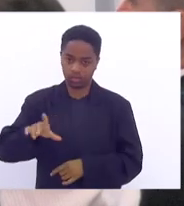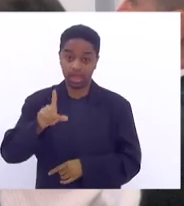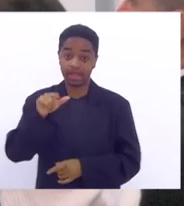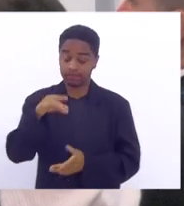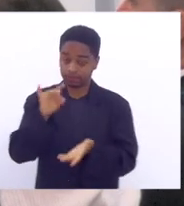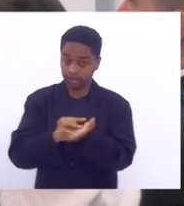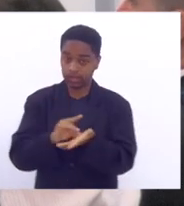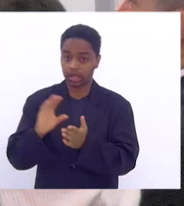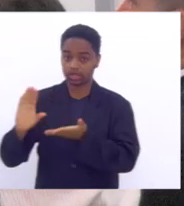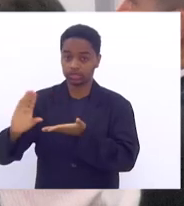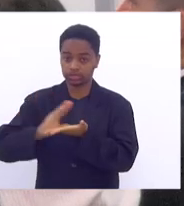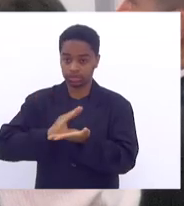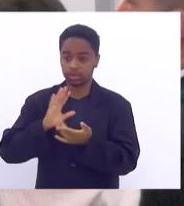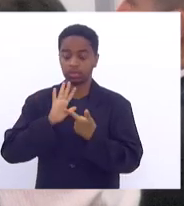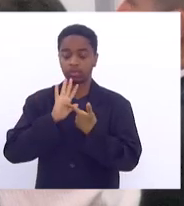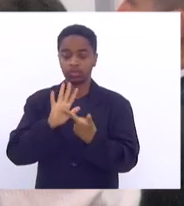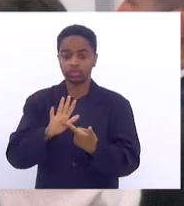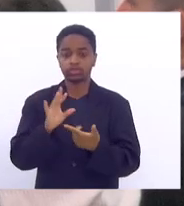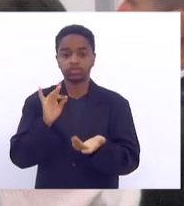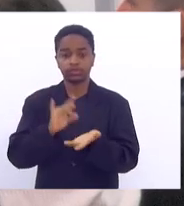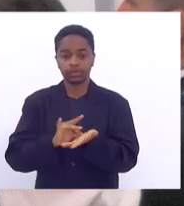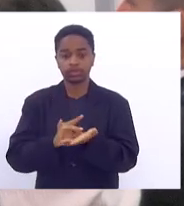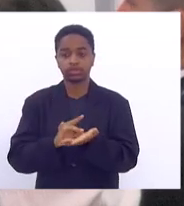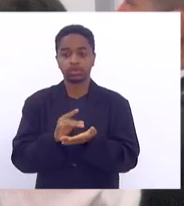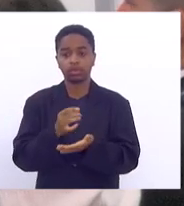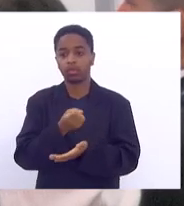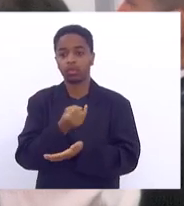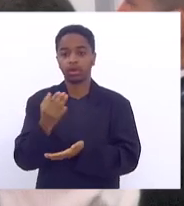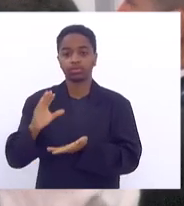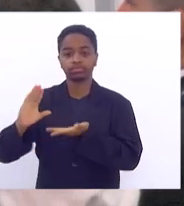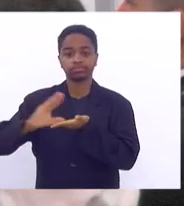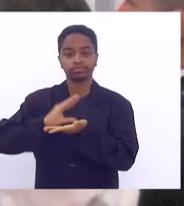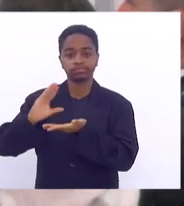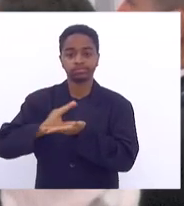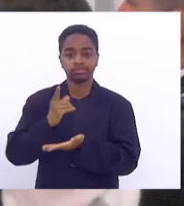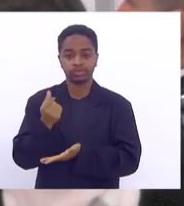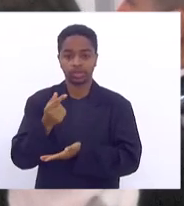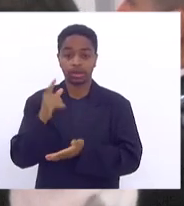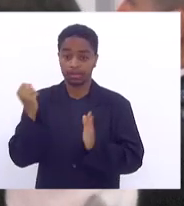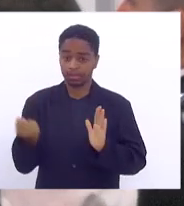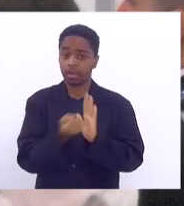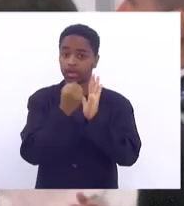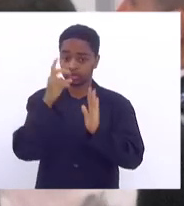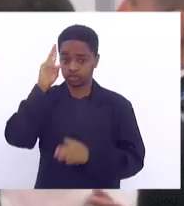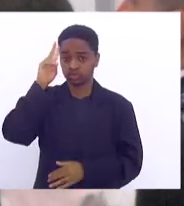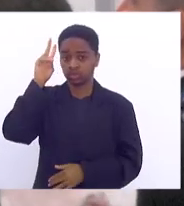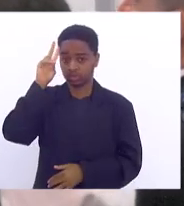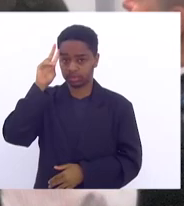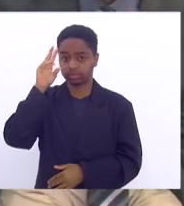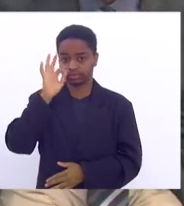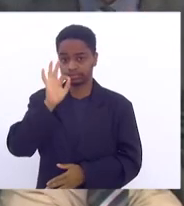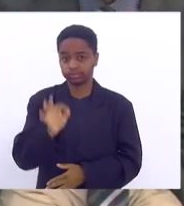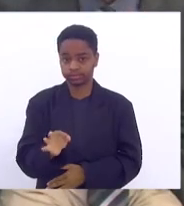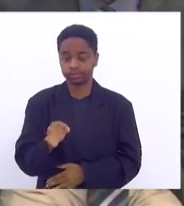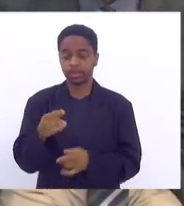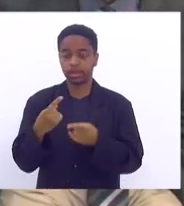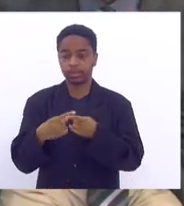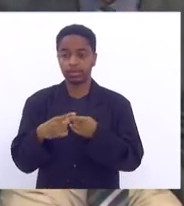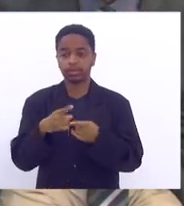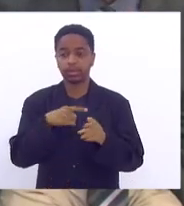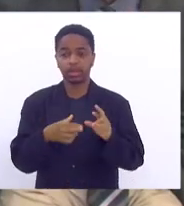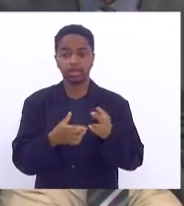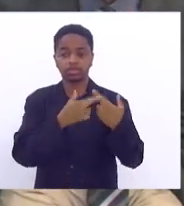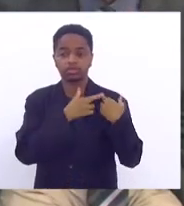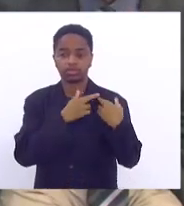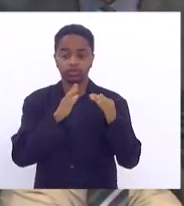real mostrando o verdadeiro quadro Isso vai ser histórico né vai ser histórico a responsabilidade